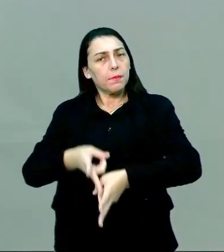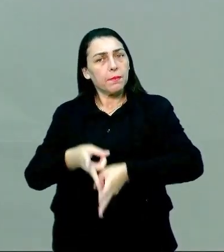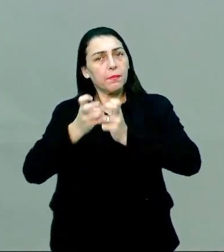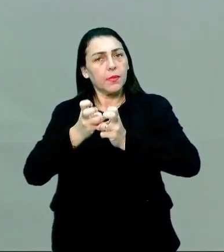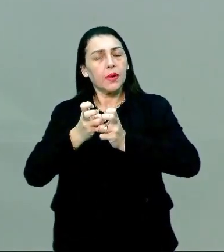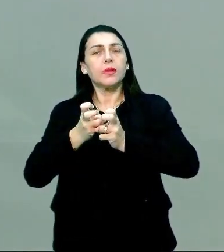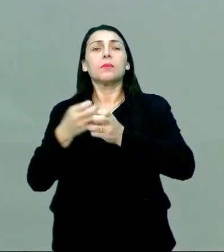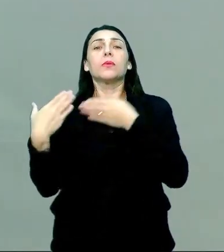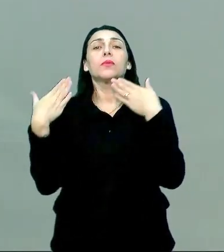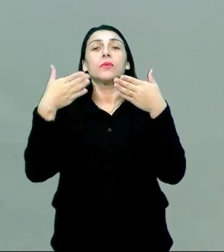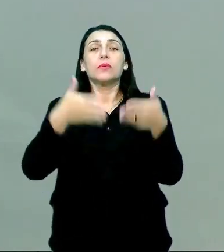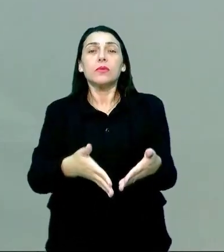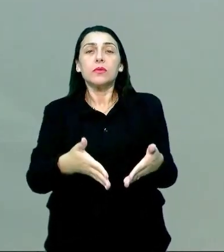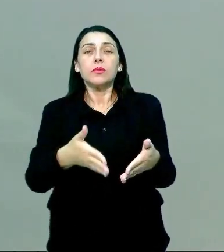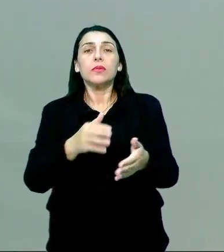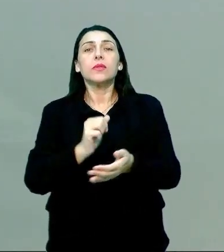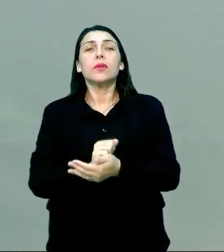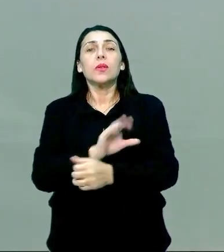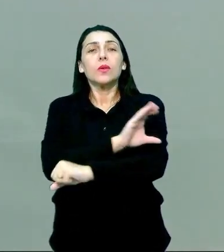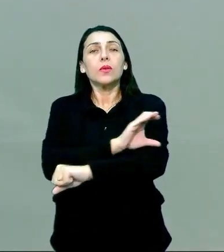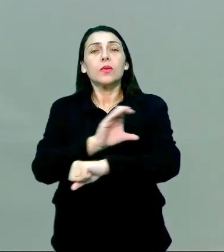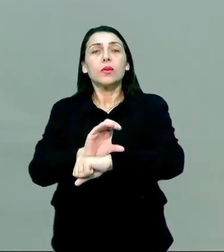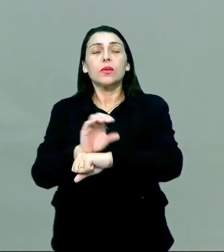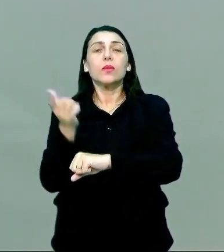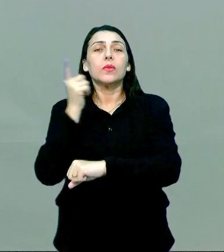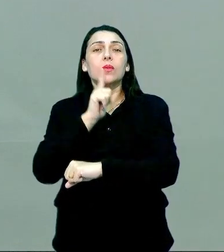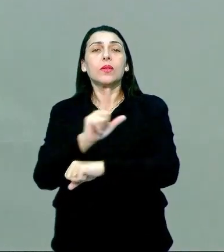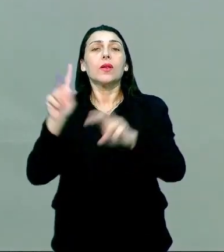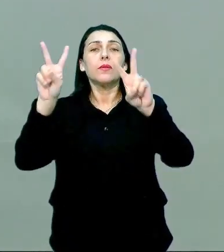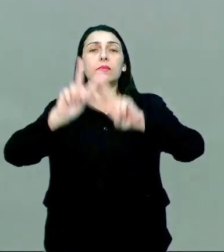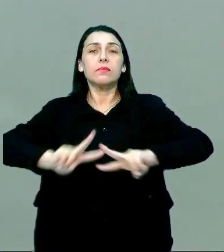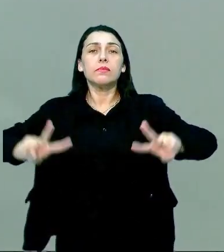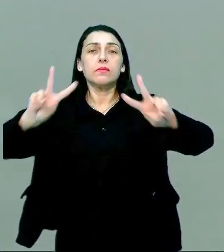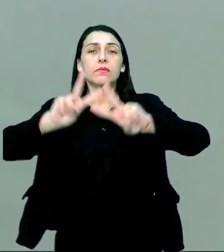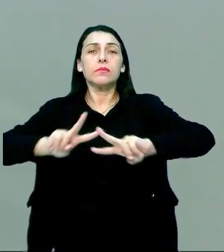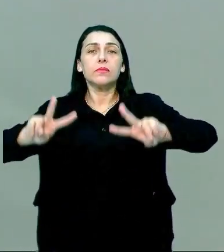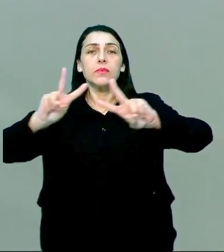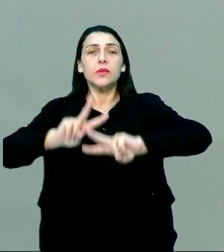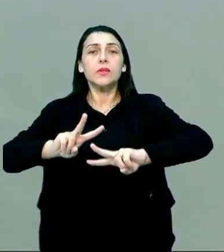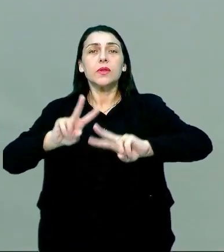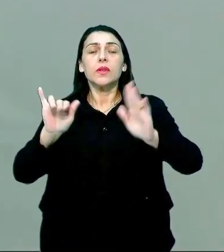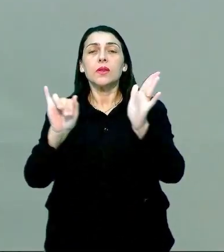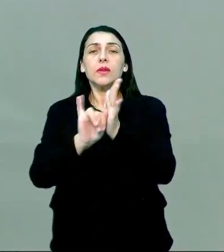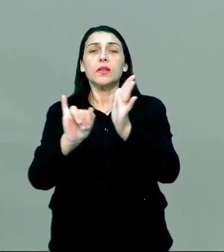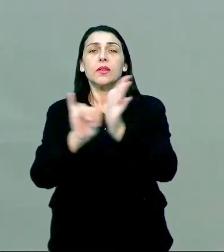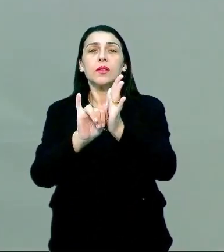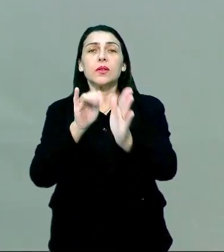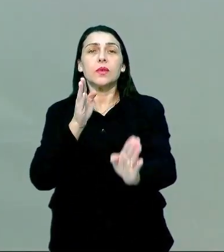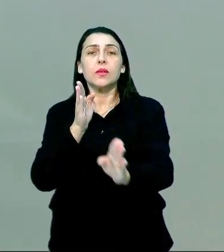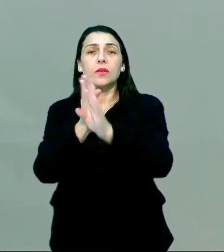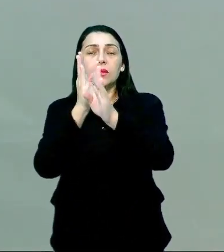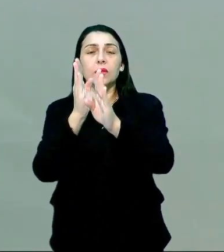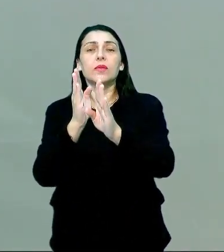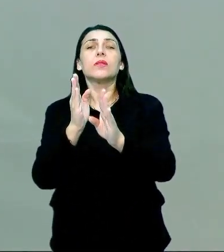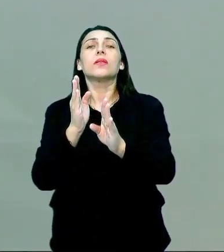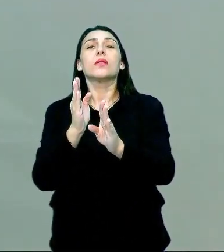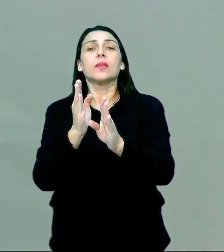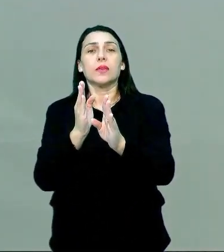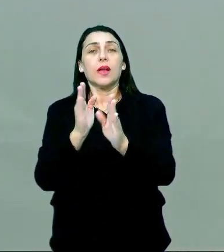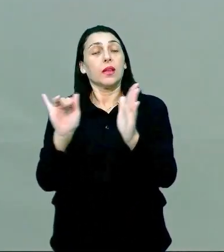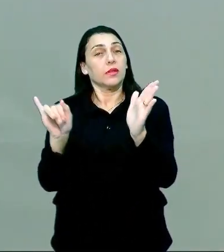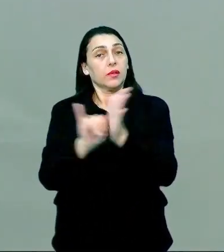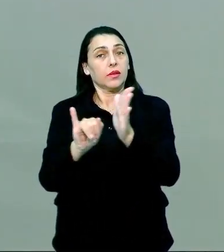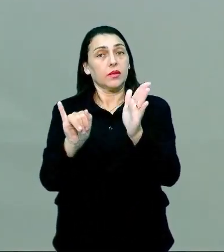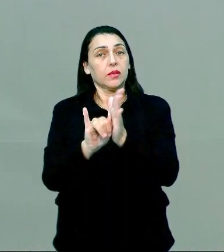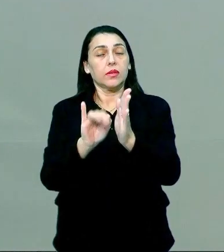observar ou direcionar? Culturalmente, a gente consegue visualizar algo, identificar algo, né? O segmento da